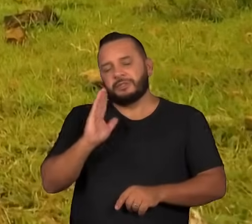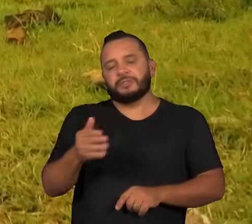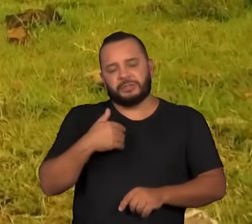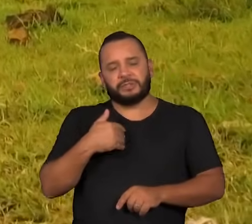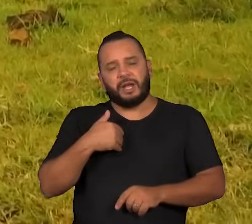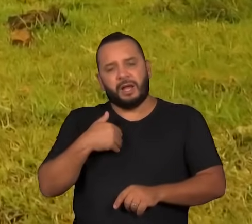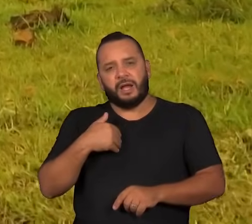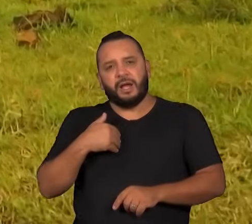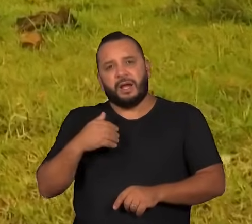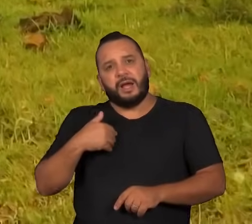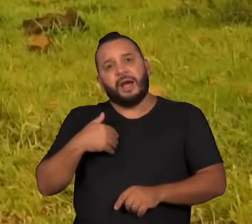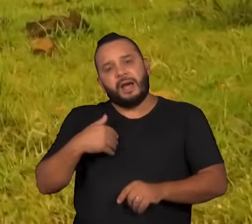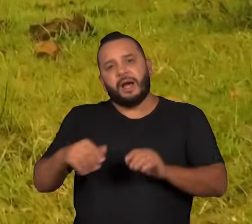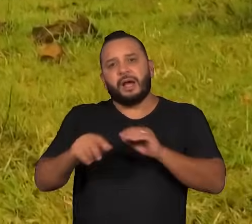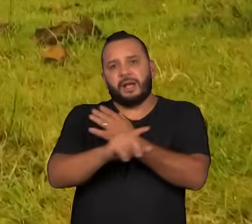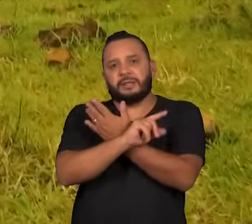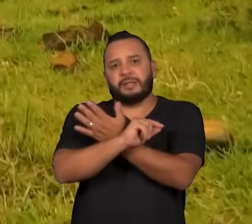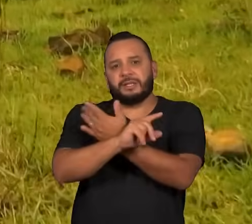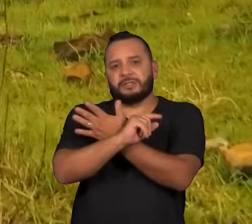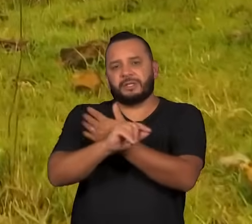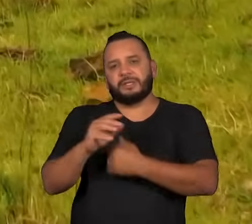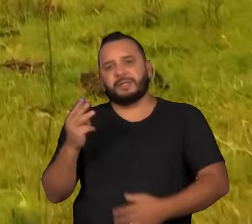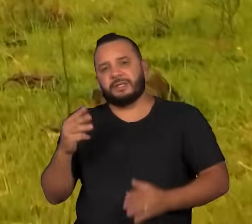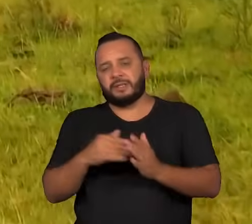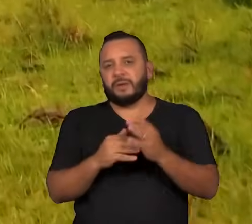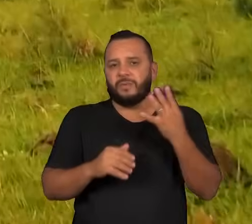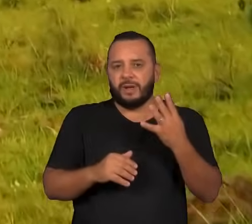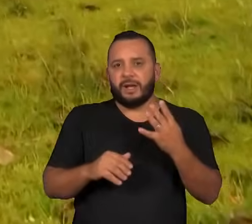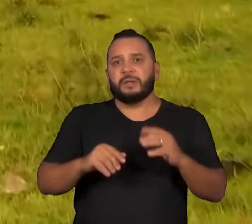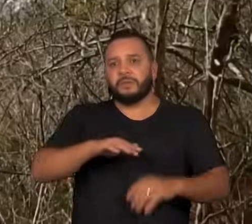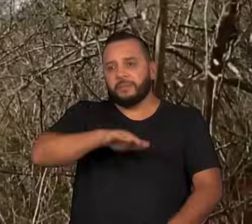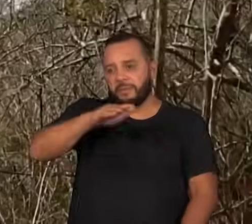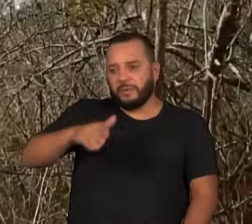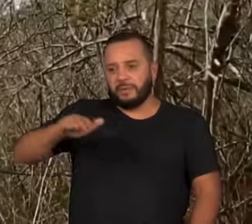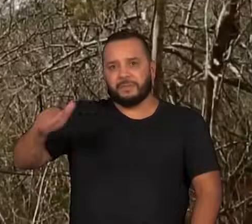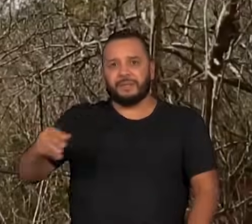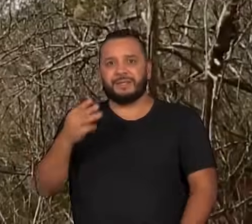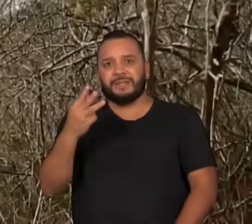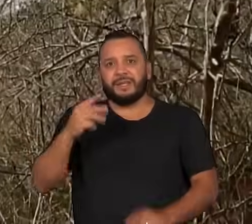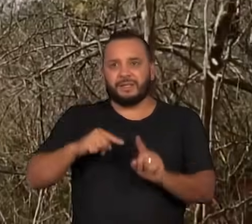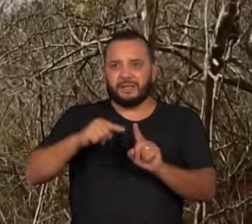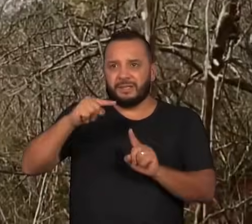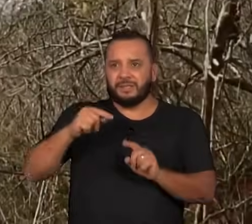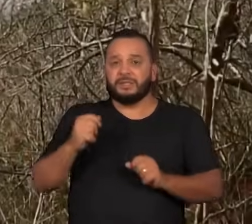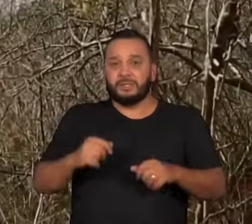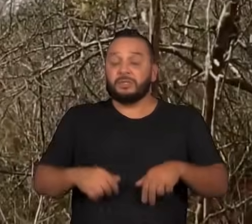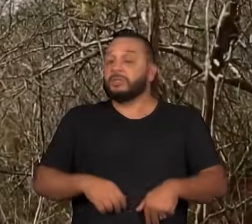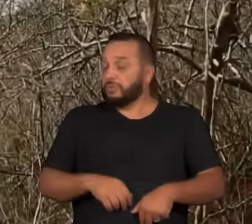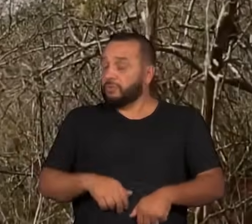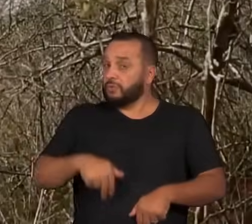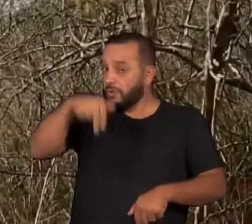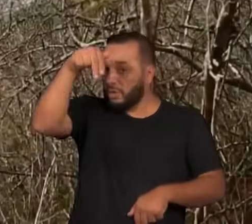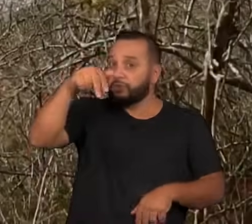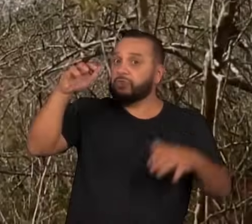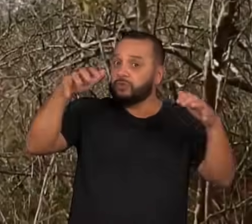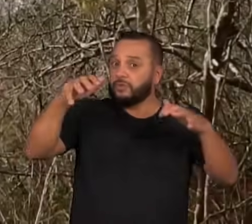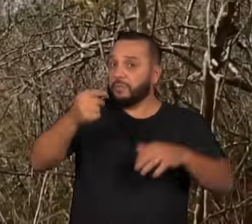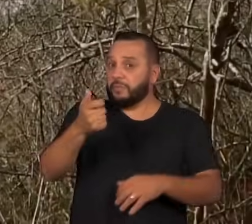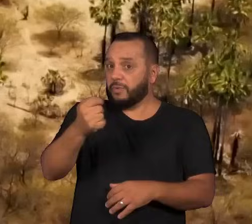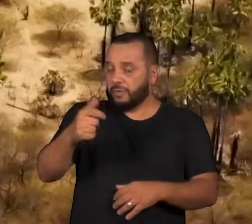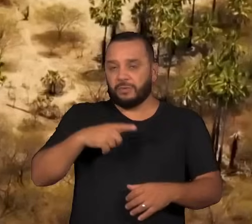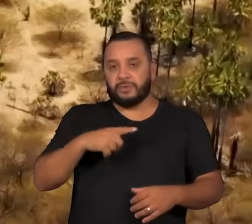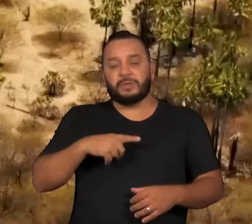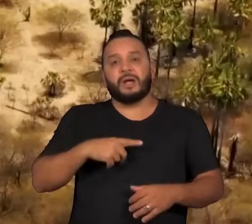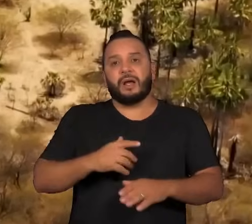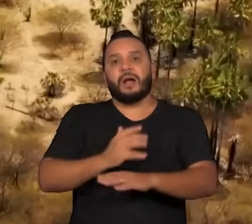o aumento de temperatura pode se aproximar dos 3 graus. Vai chover menos na região norte. Na Caatinga, o volume de